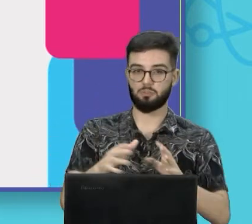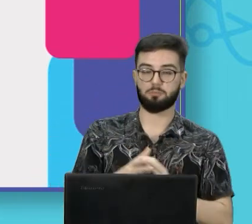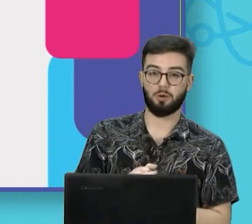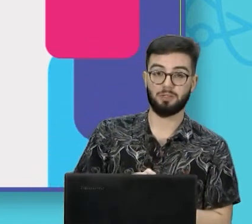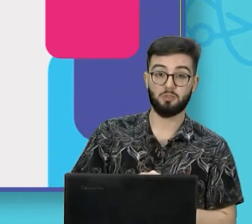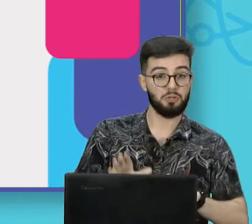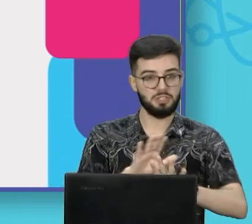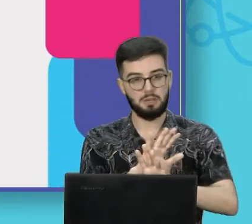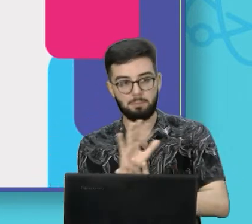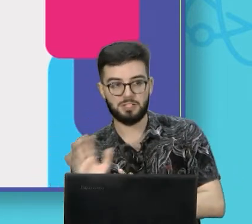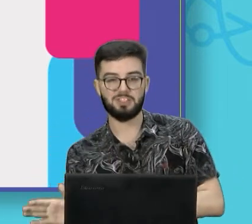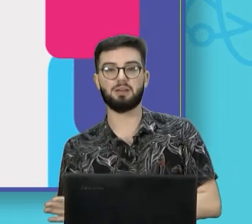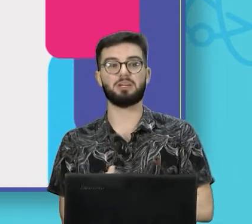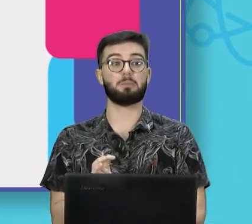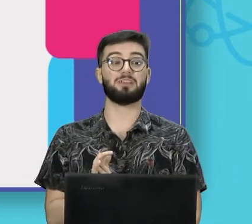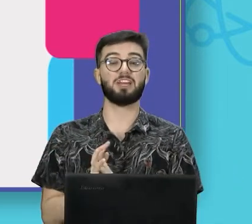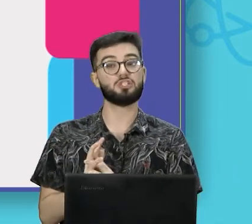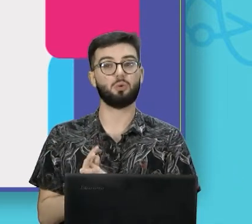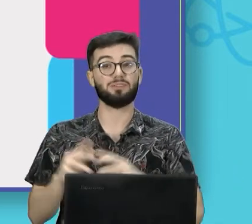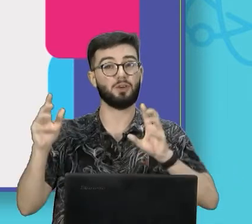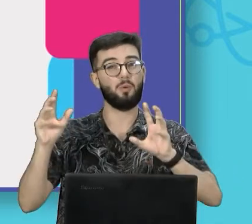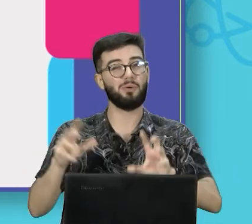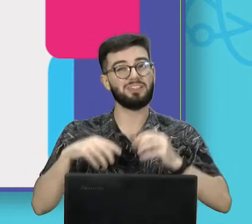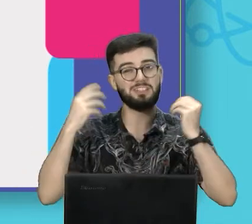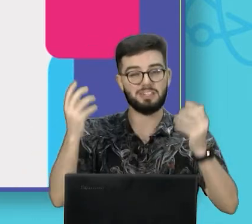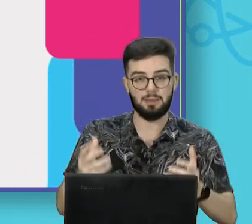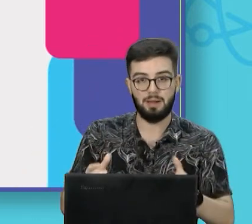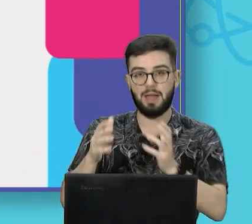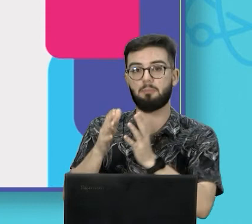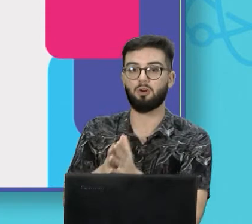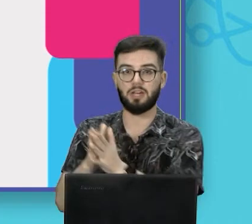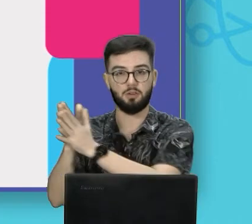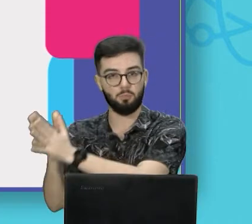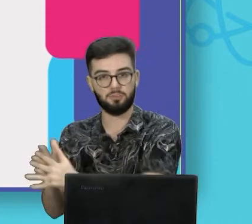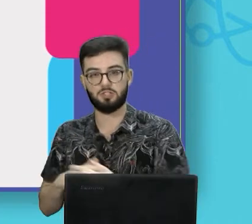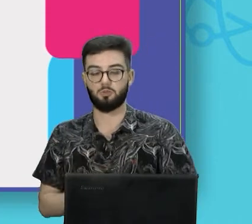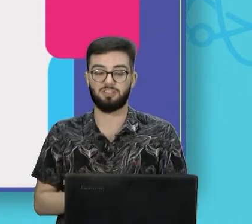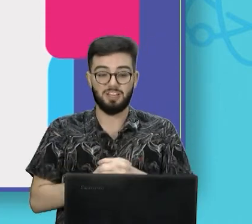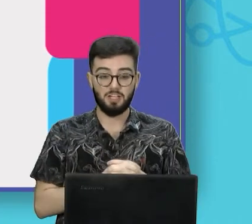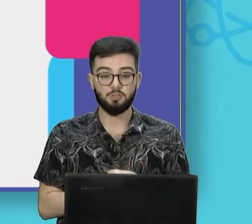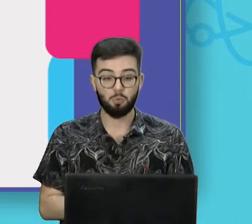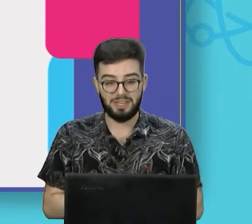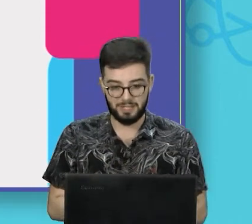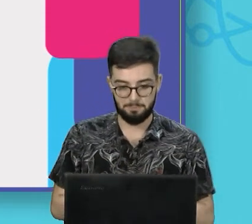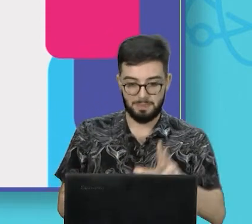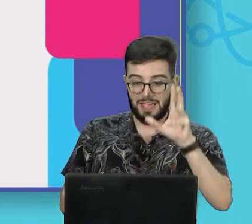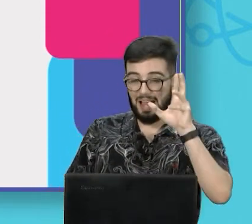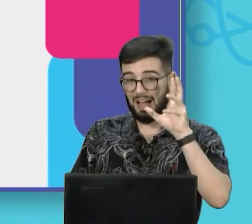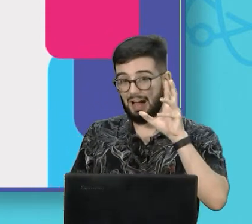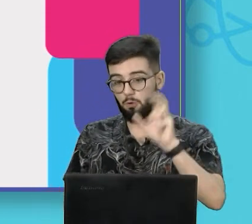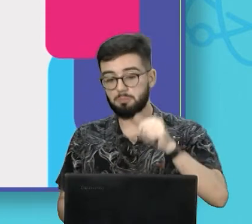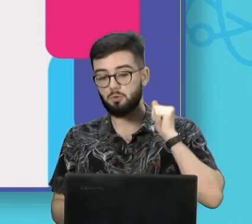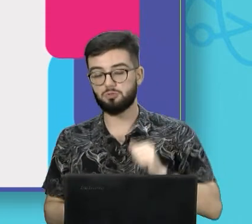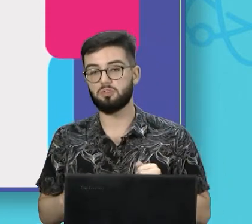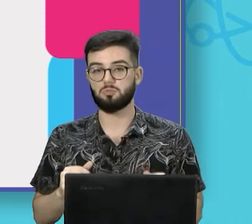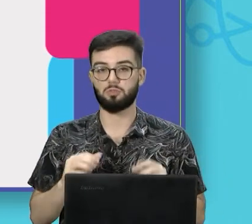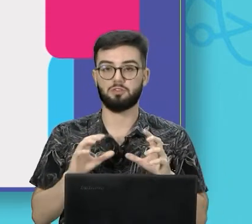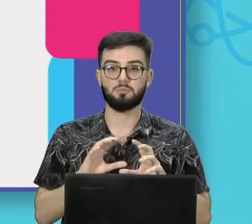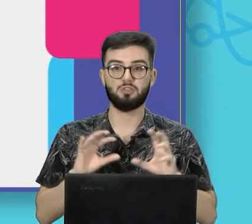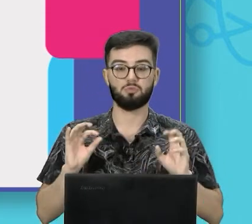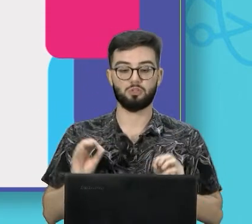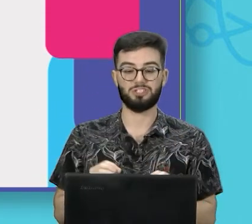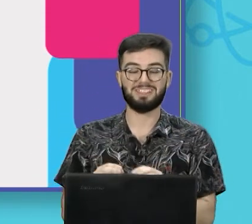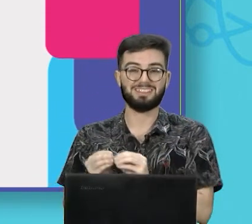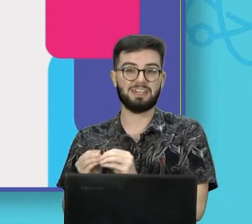quarta do nosso pagamento de hoje para gente ficar me ajuda para as questões ver como esse tema é abordado em algumas questões do Enem a última